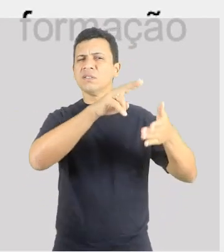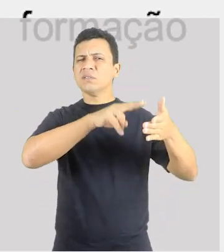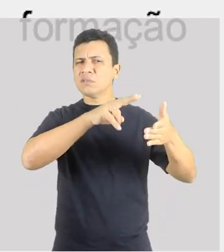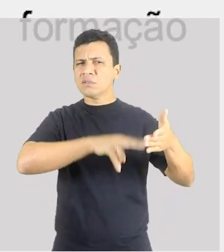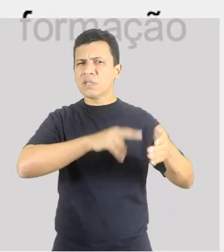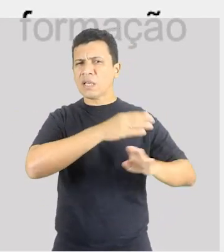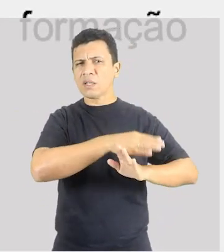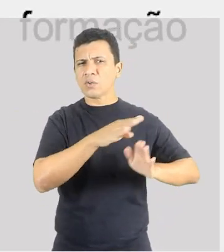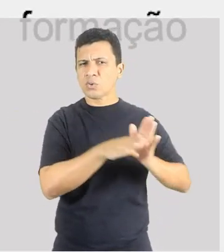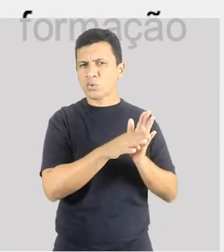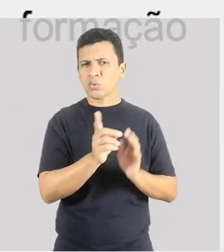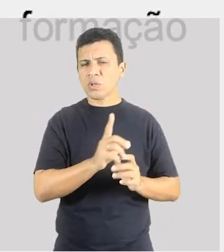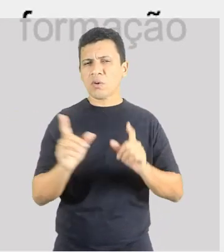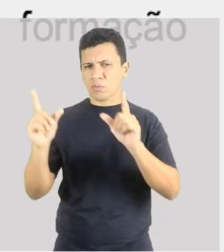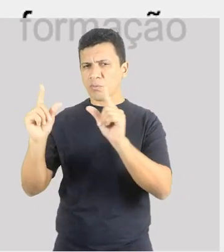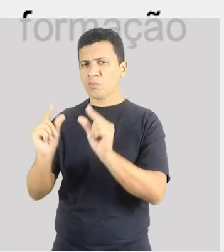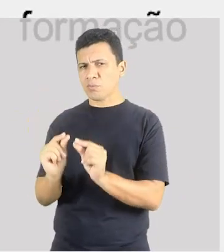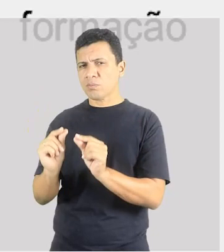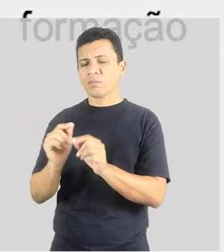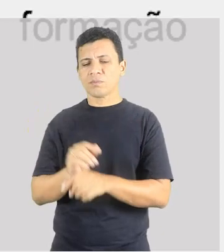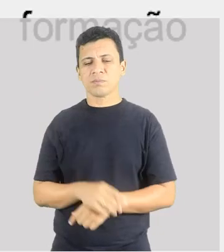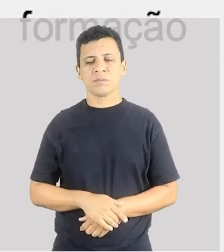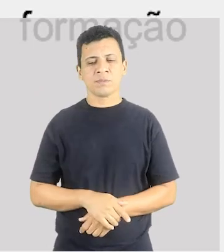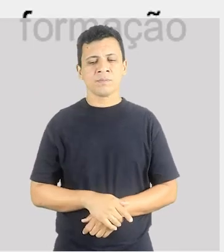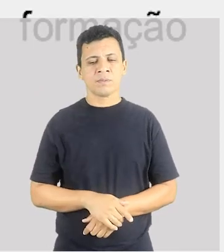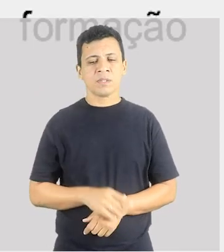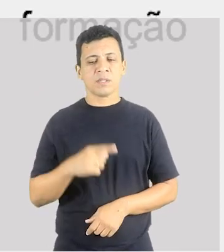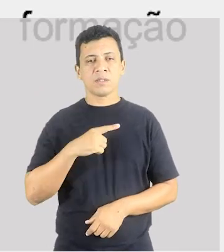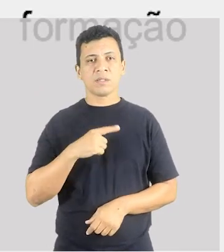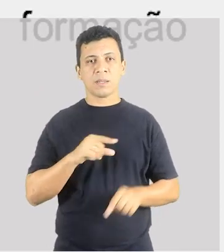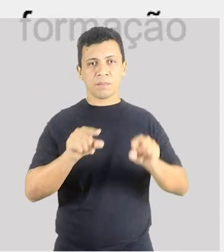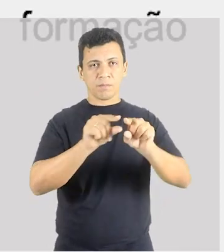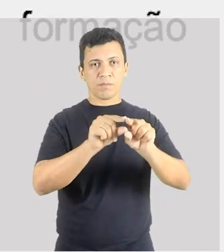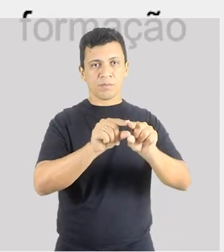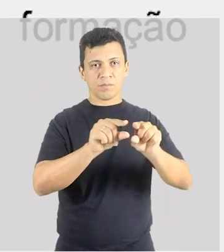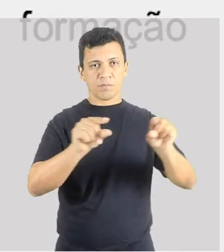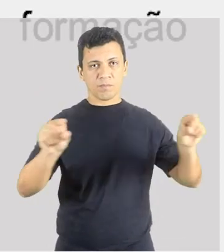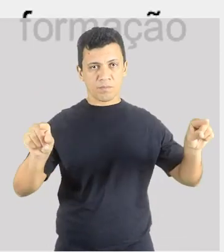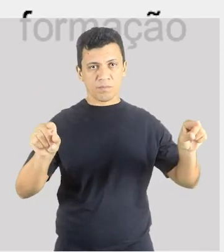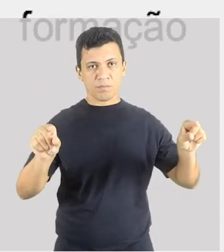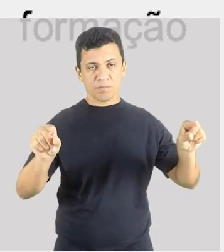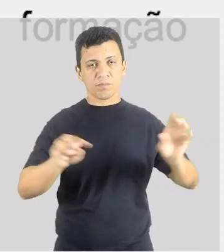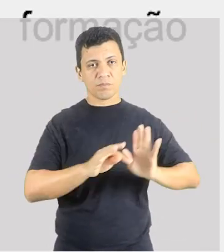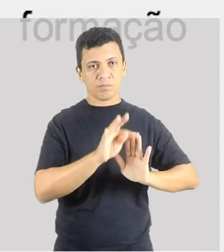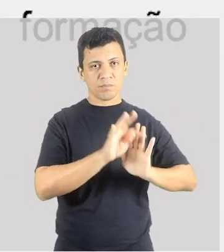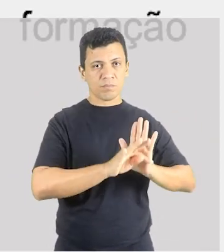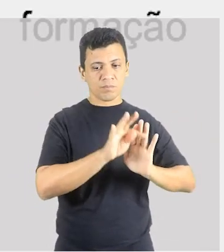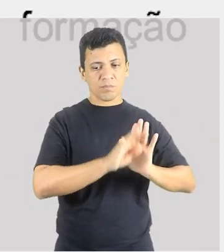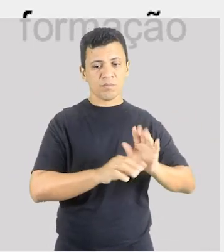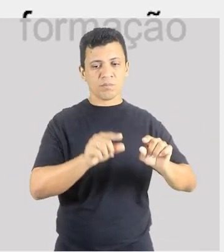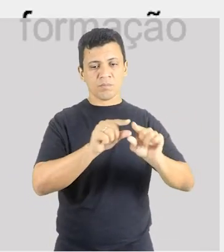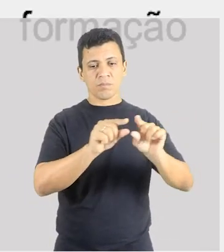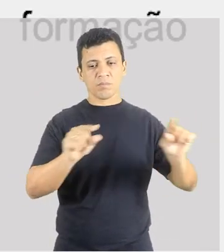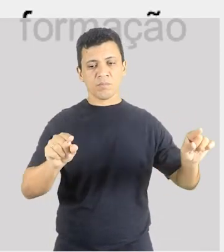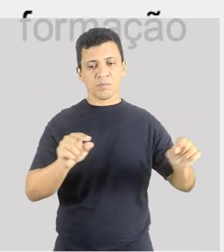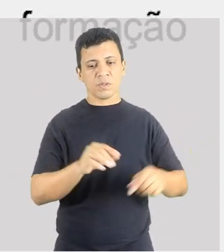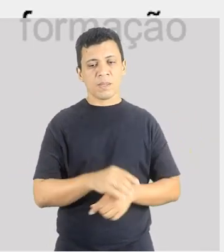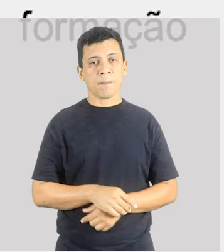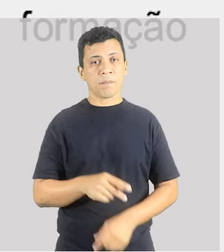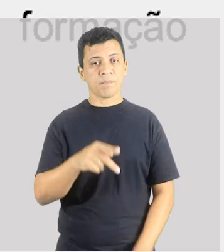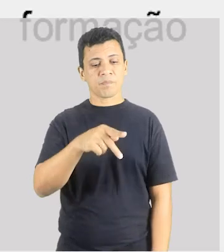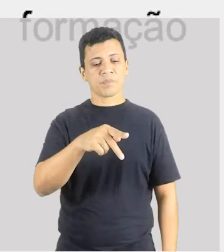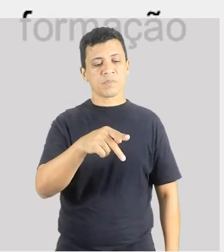eu vou sintetizar para vocês o enunciado ele traz aqui um fragmento né do do do texto eh não é difícil